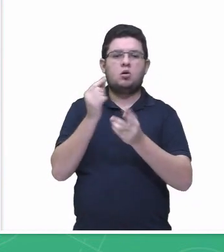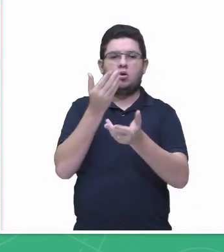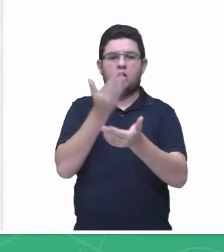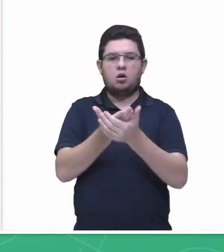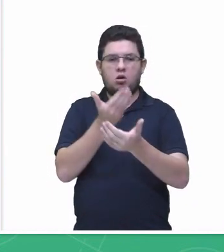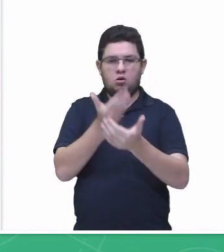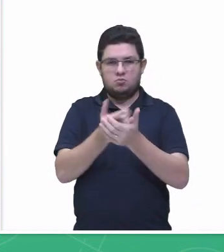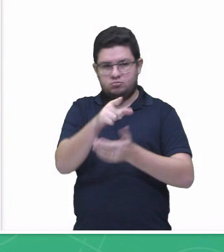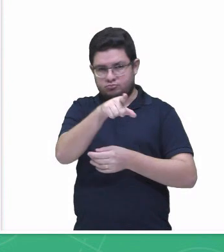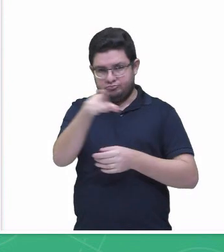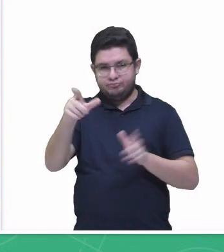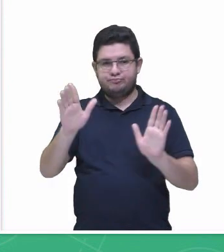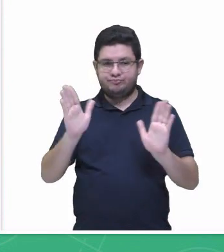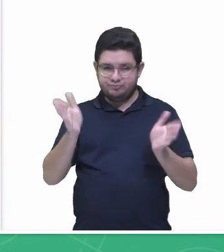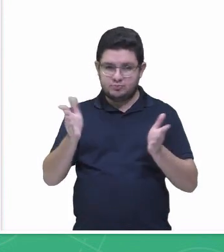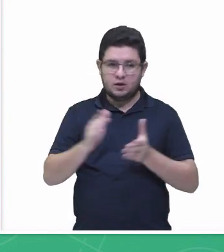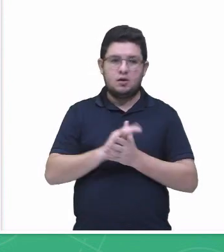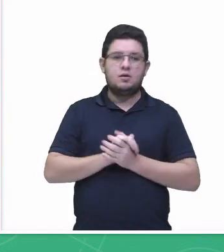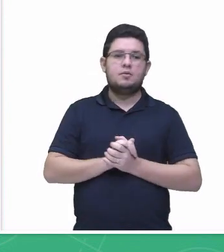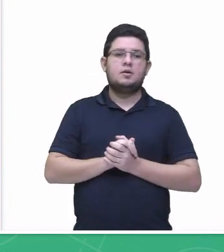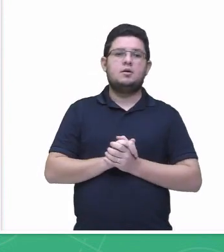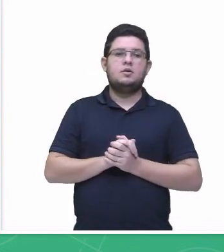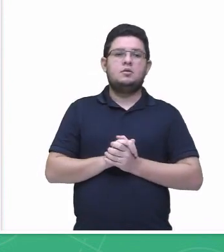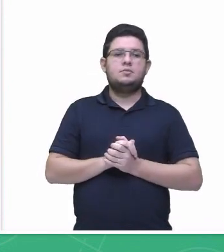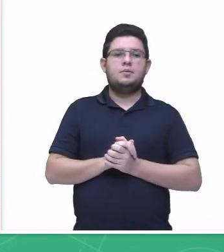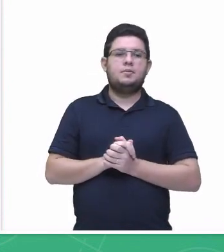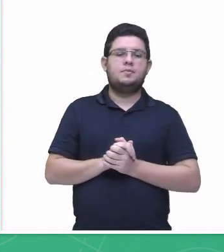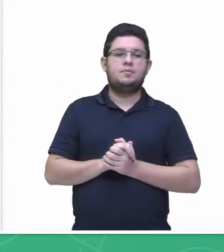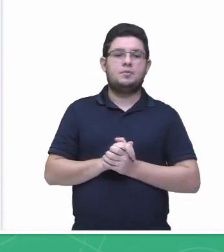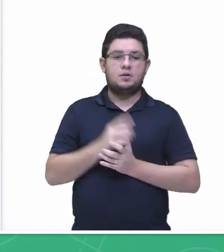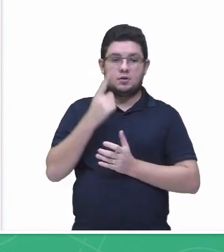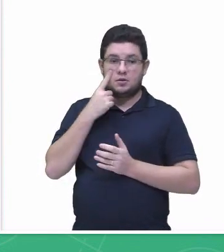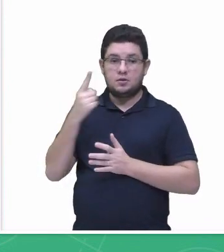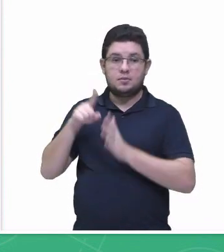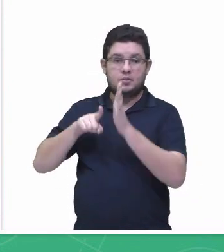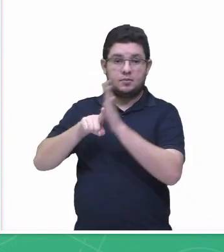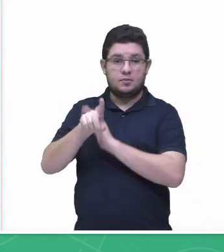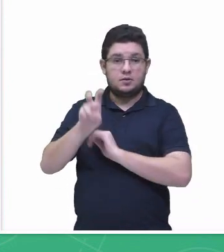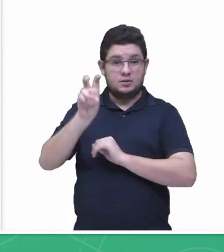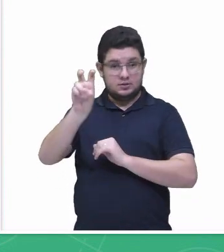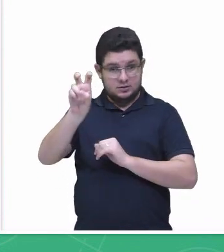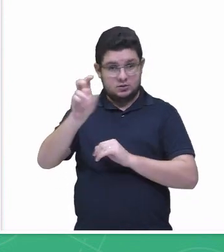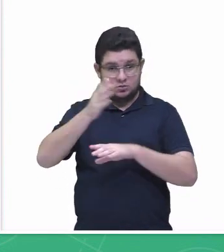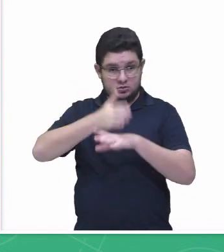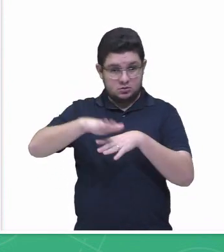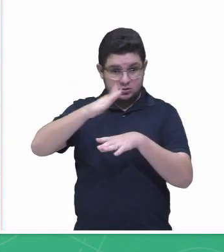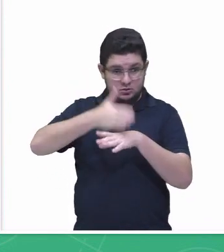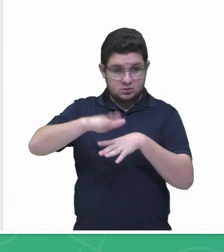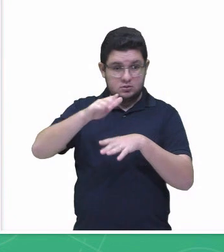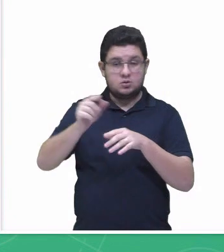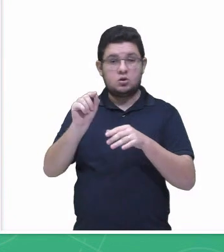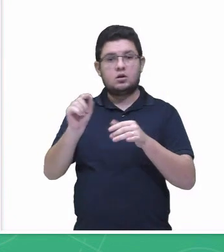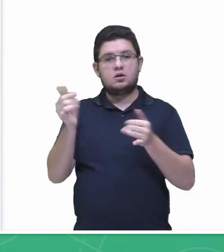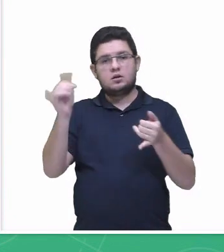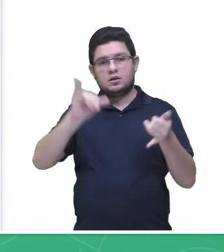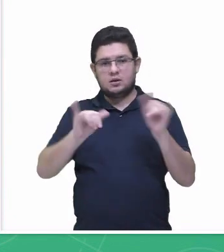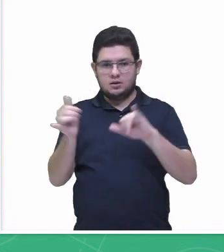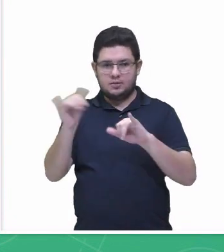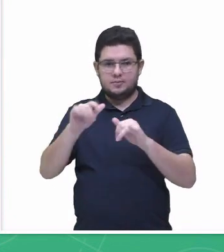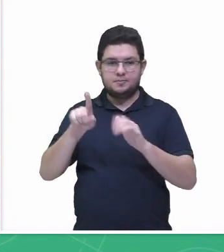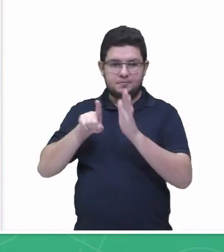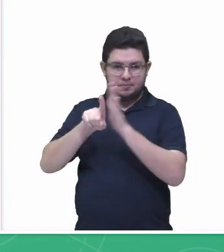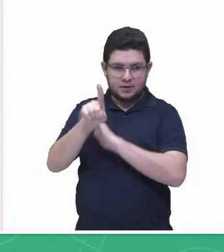para a questão 5 do Exercitando, que é a nossa primeira questão de Química. Vamos lá, lendo aqui essa questão.